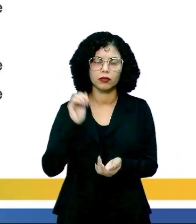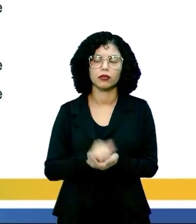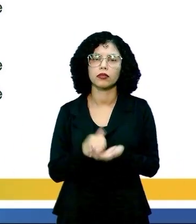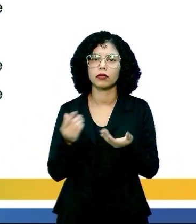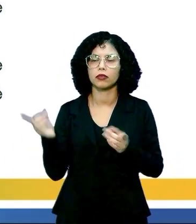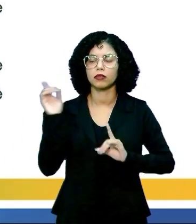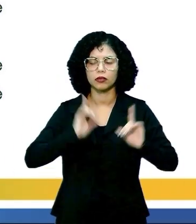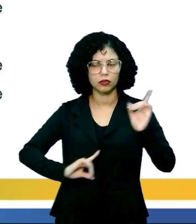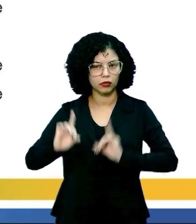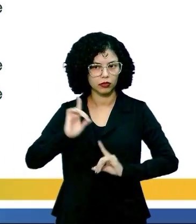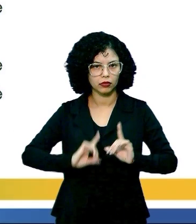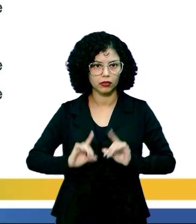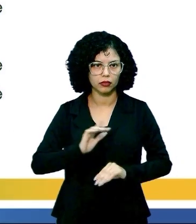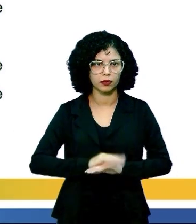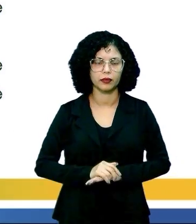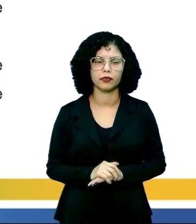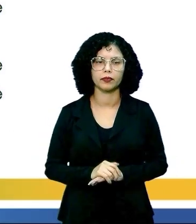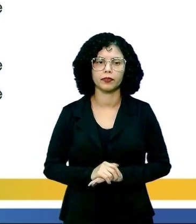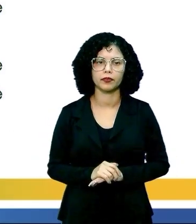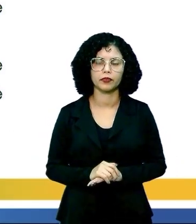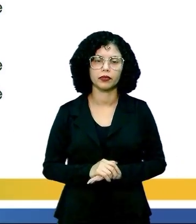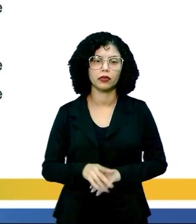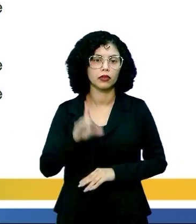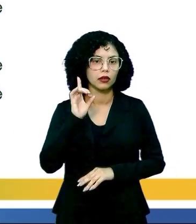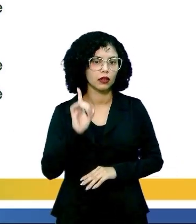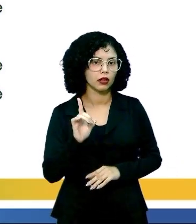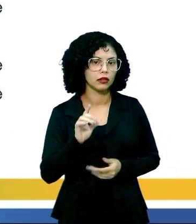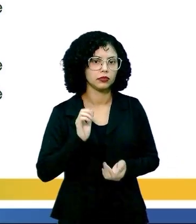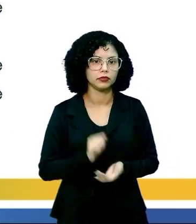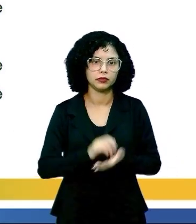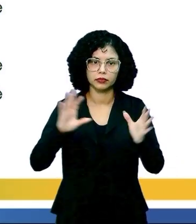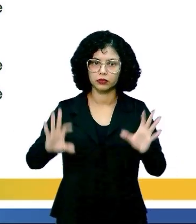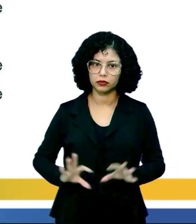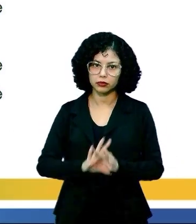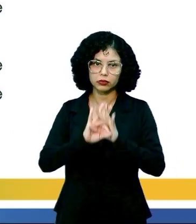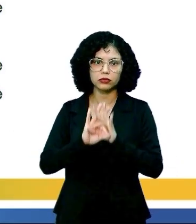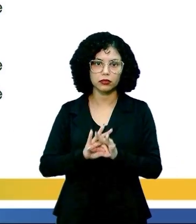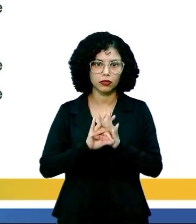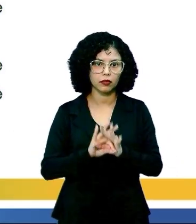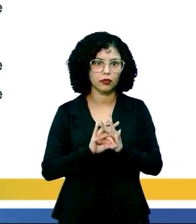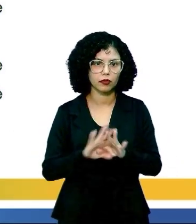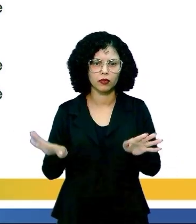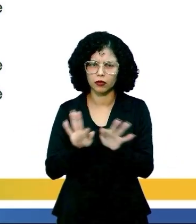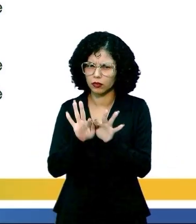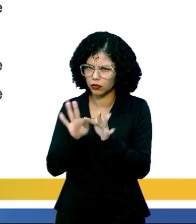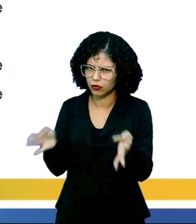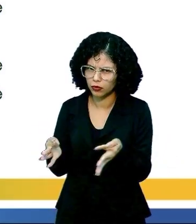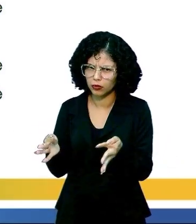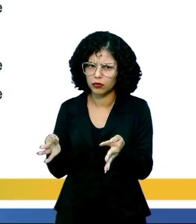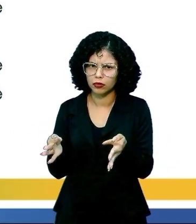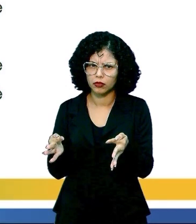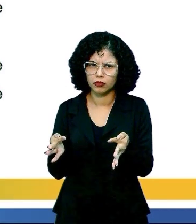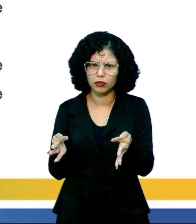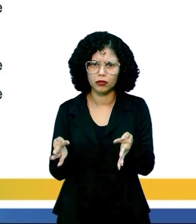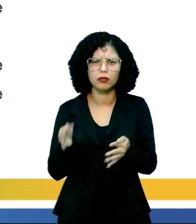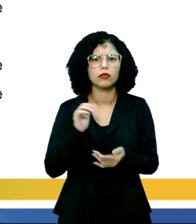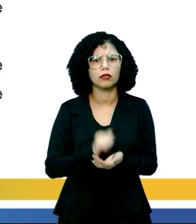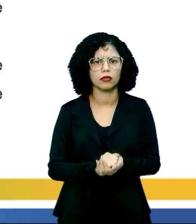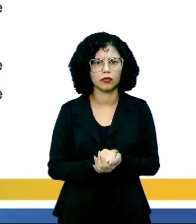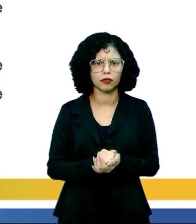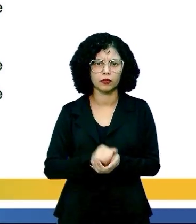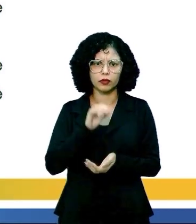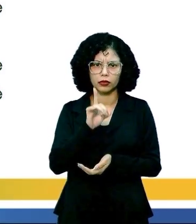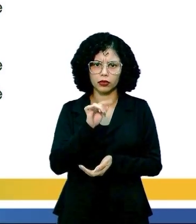bens por pessoas com deficiência. Letra D, associa-se a